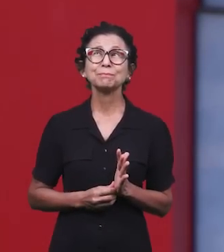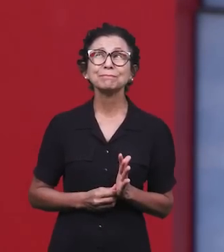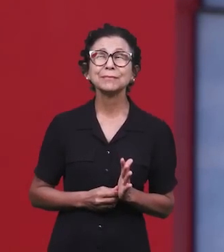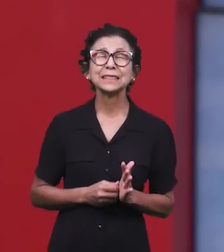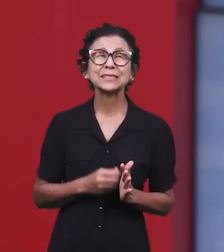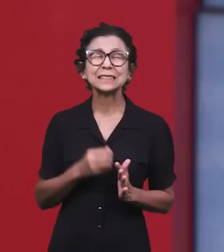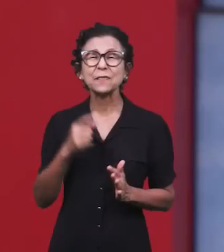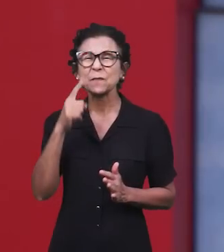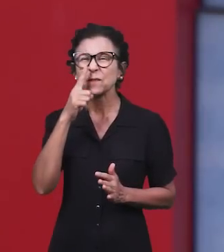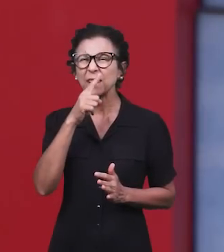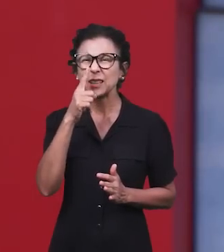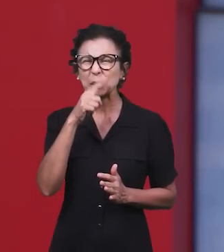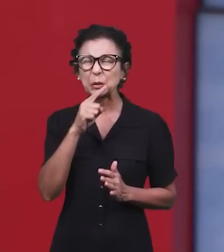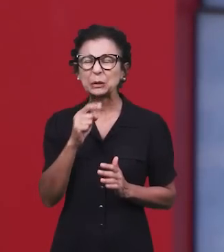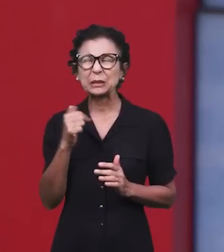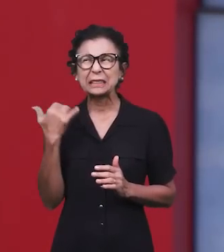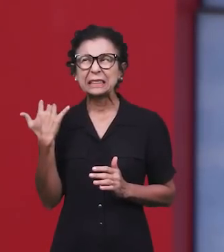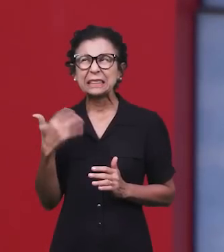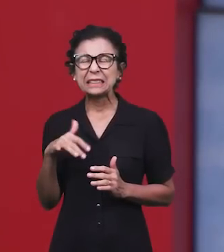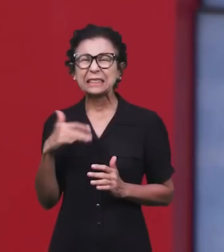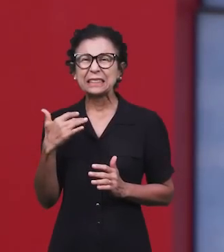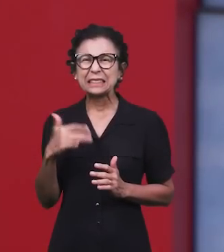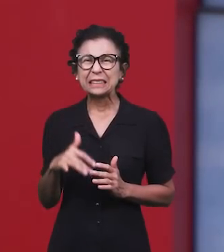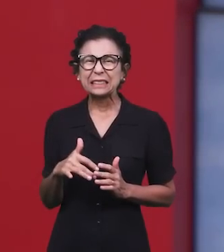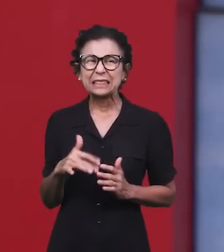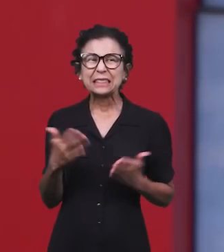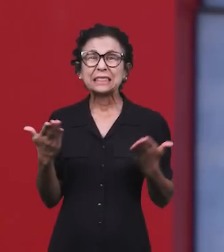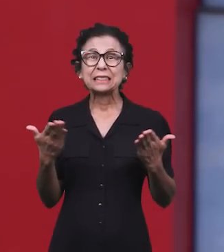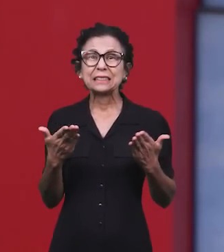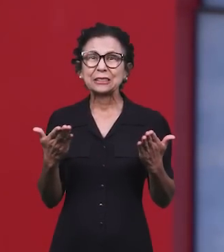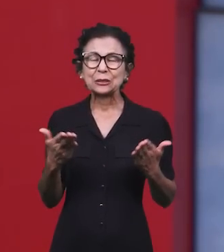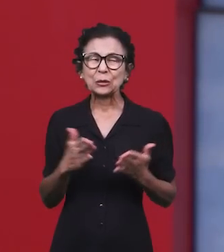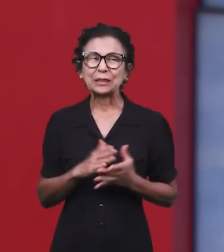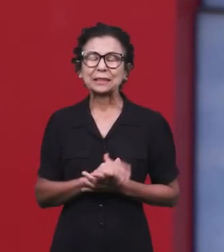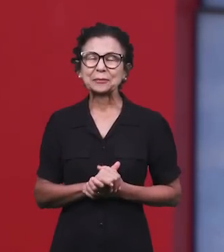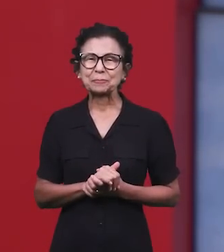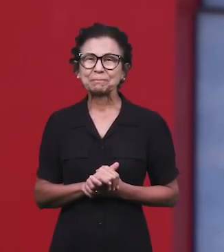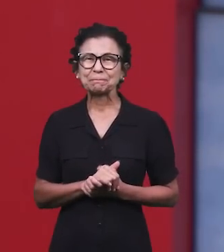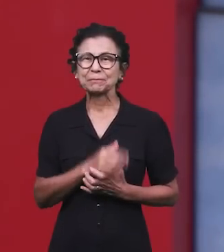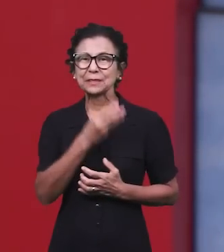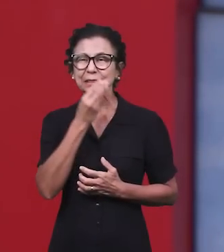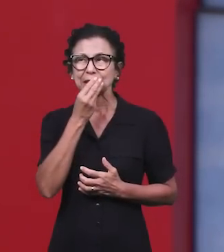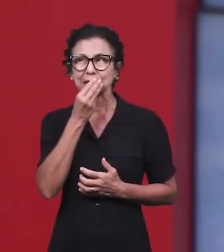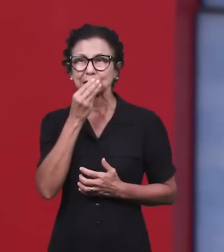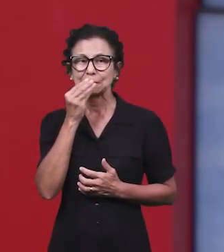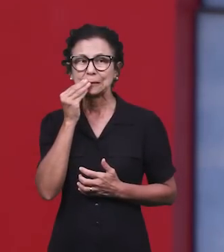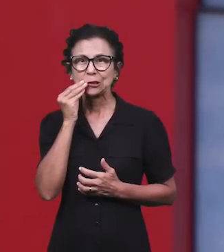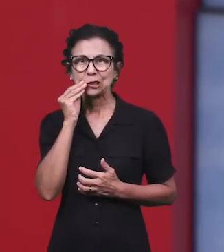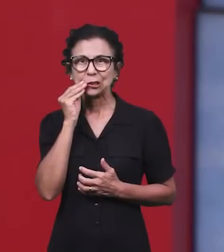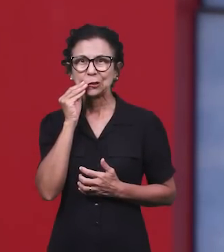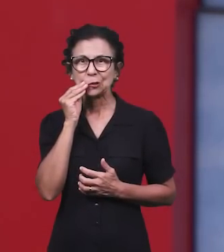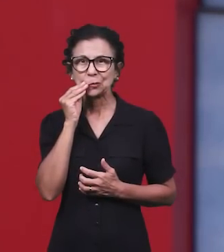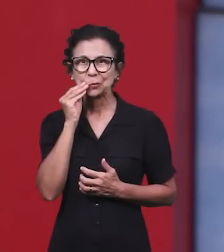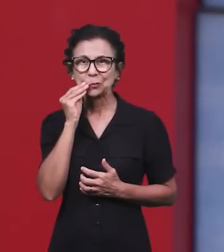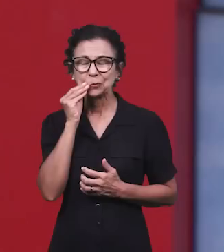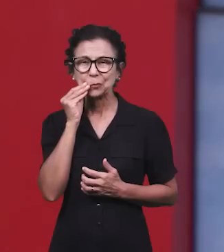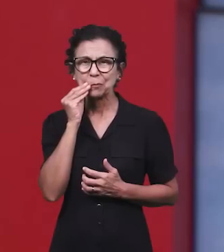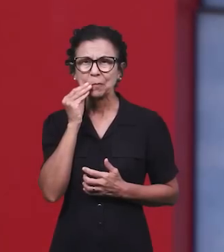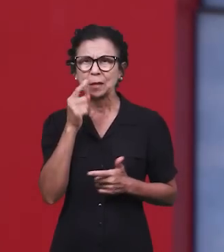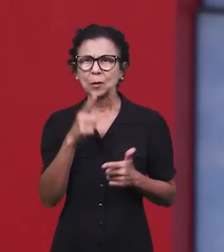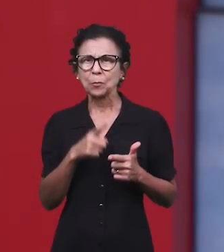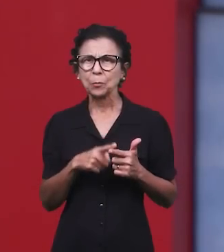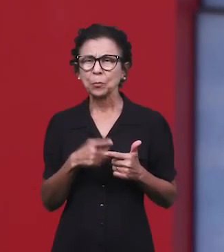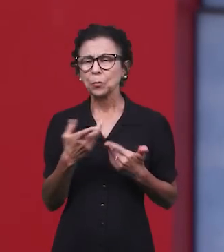uma brecha na sua vida. E você vai ficar exposta. A carne vai aparecer. Aí ele fala, pega esse remendo de